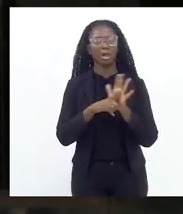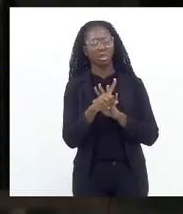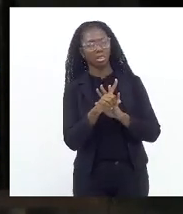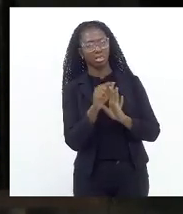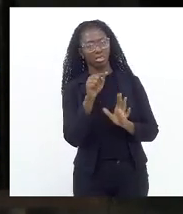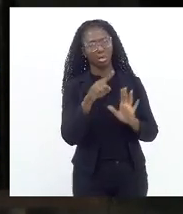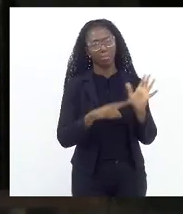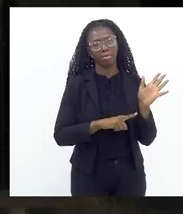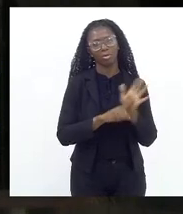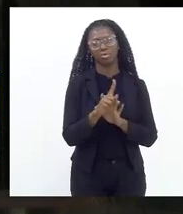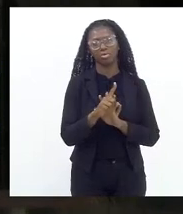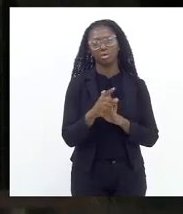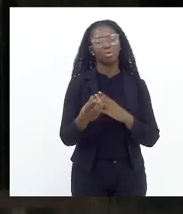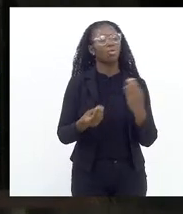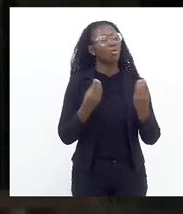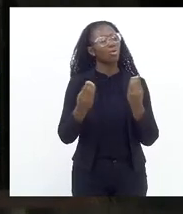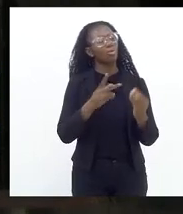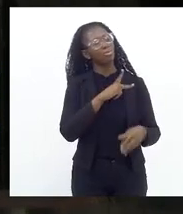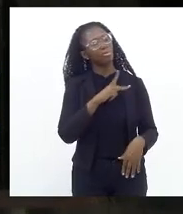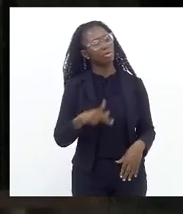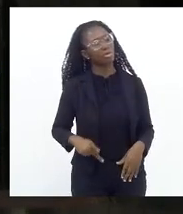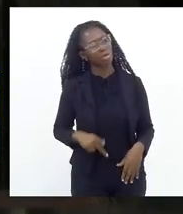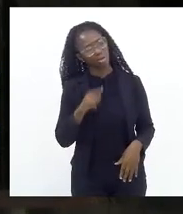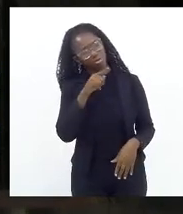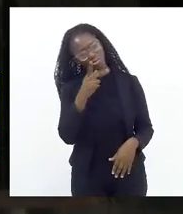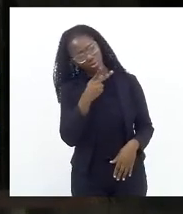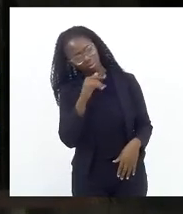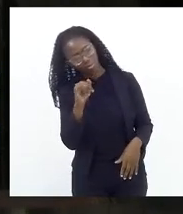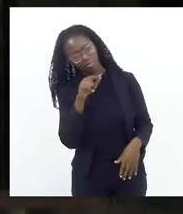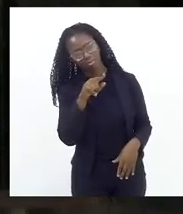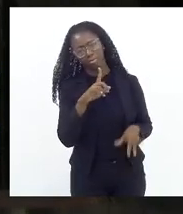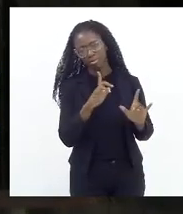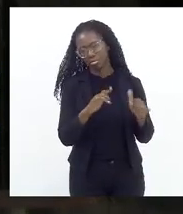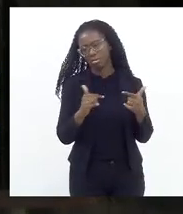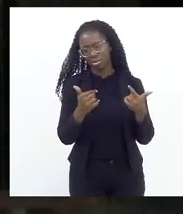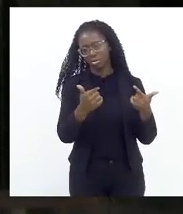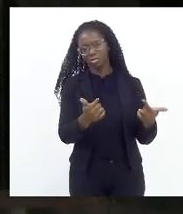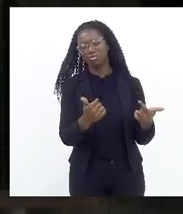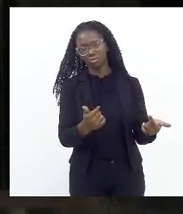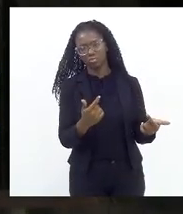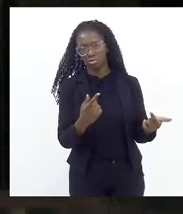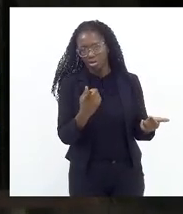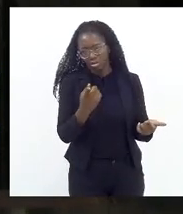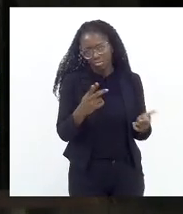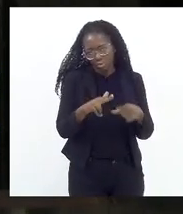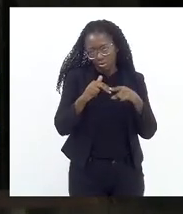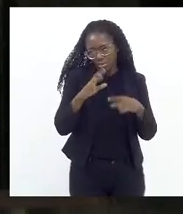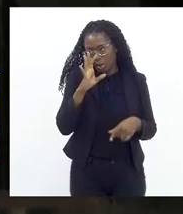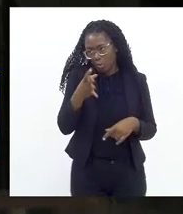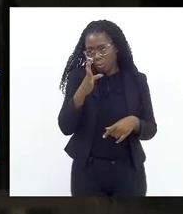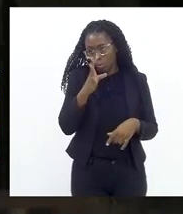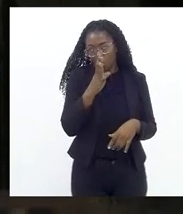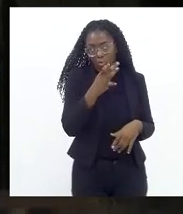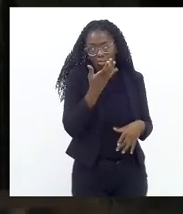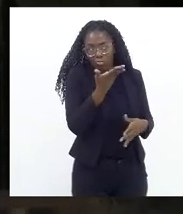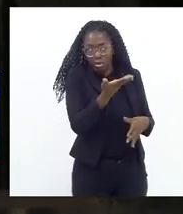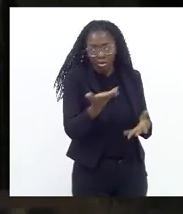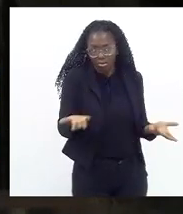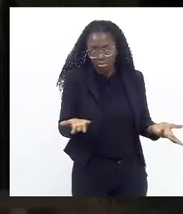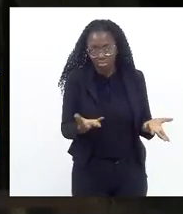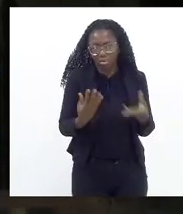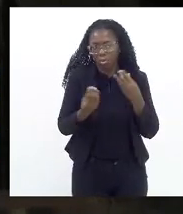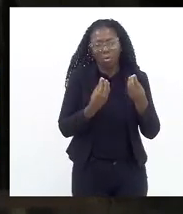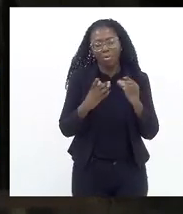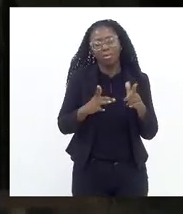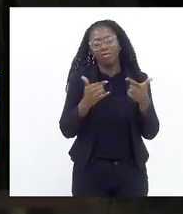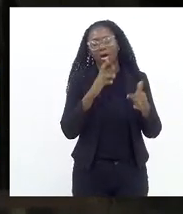como o presidente da República, seu pai, reagiria face a esses indiciamentos, ele disse que